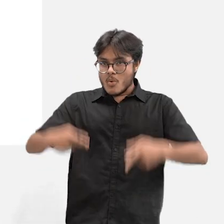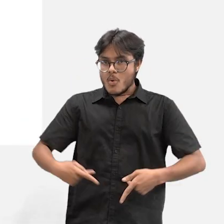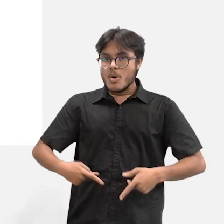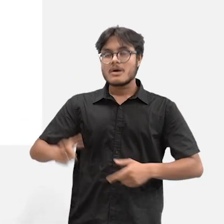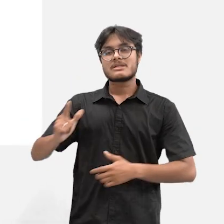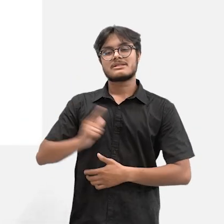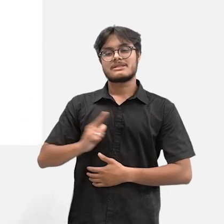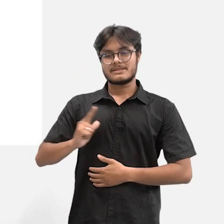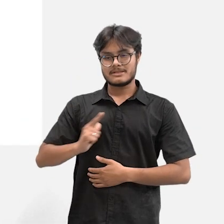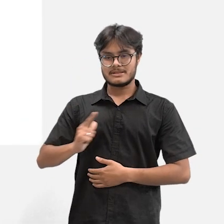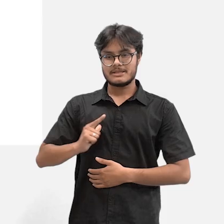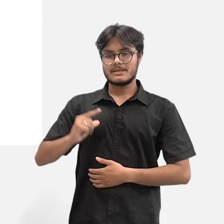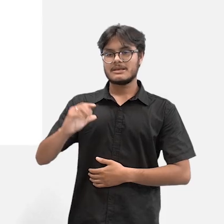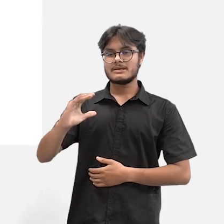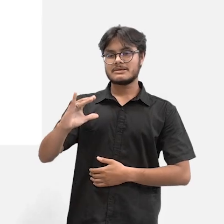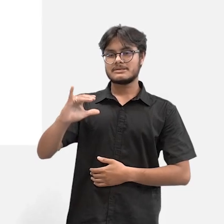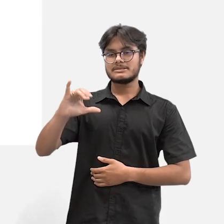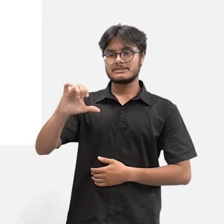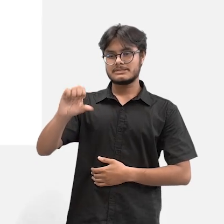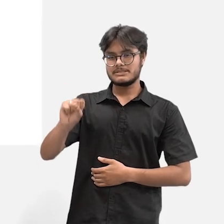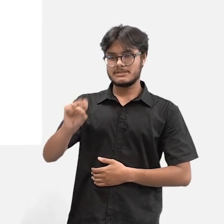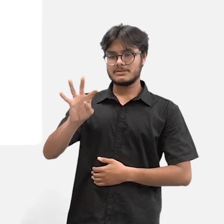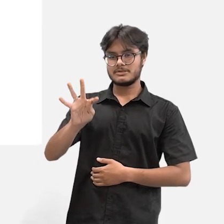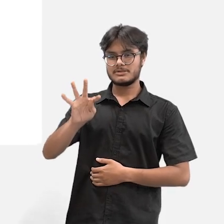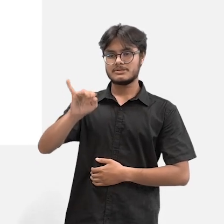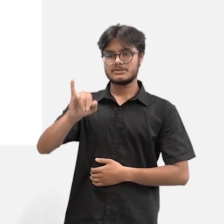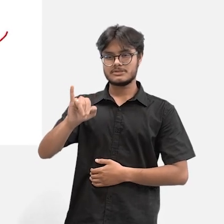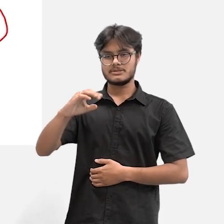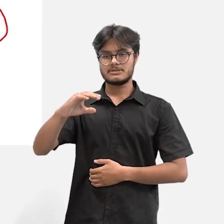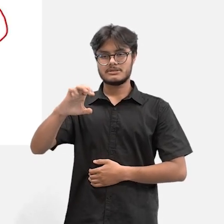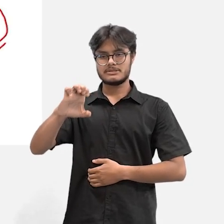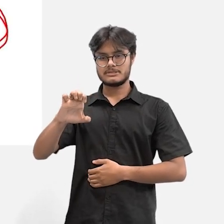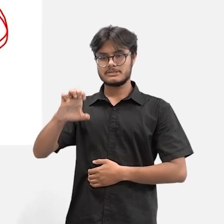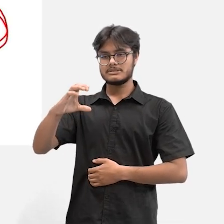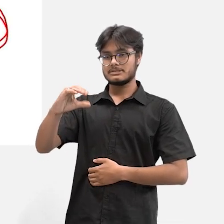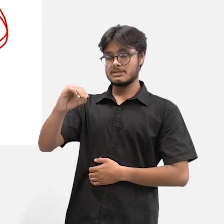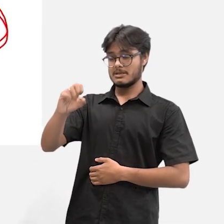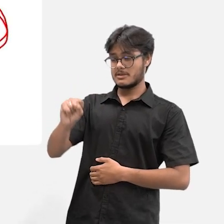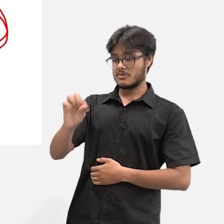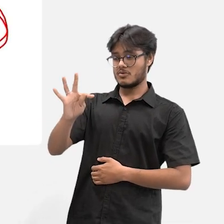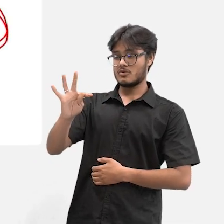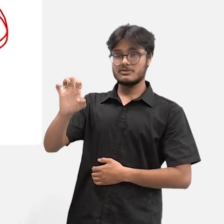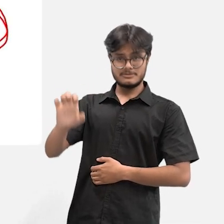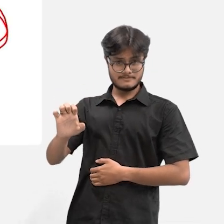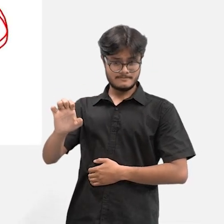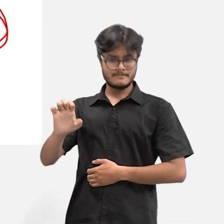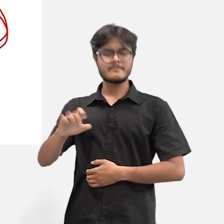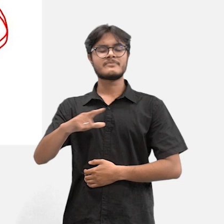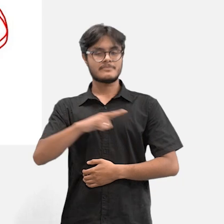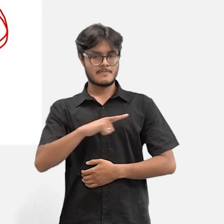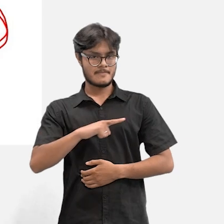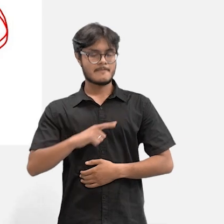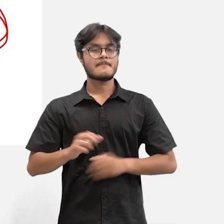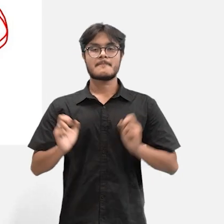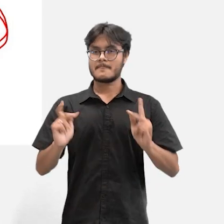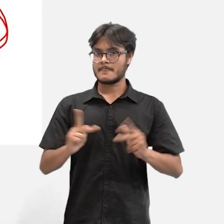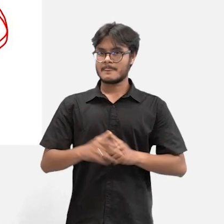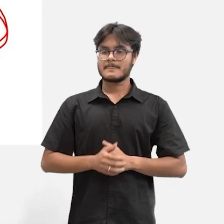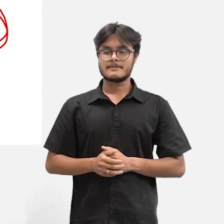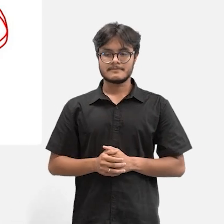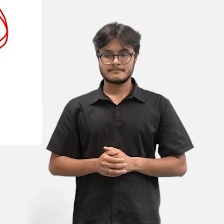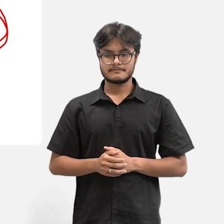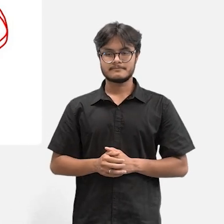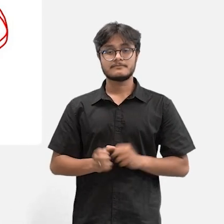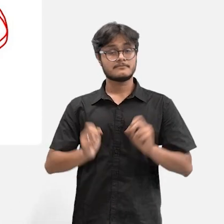ele vai ser hospedeiro intermediário igual o porco. Igual